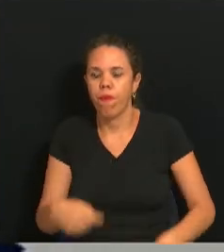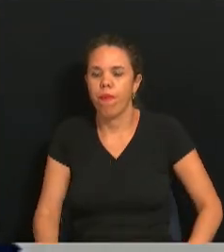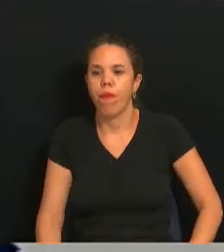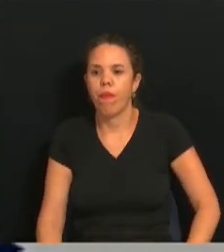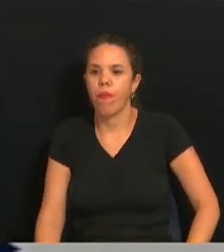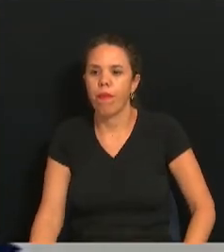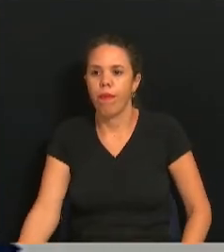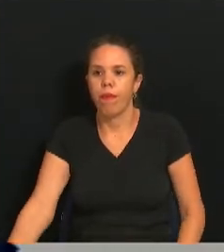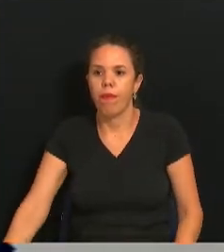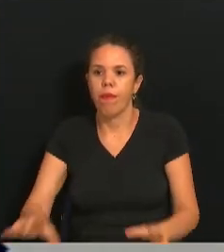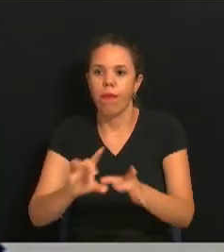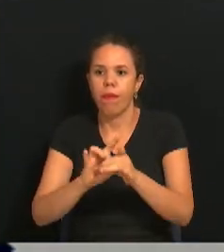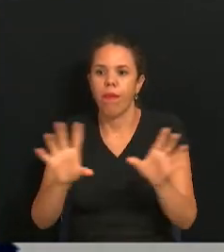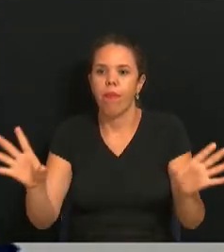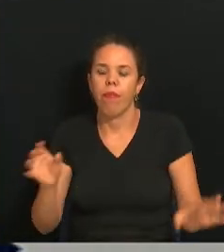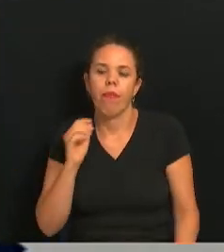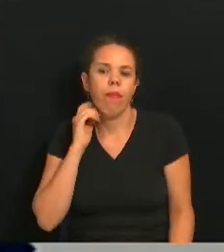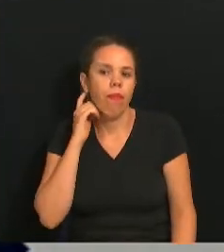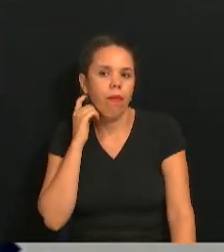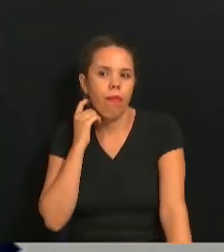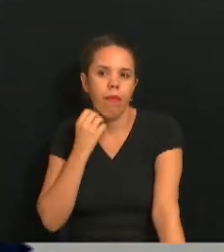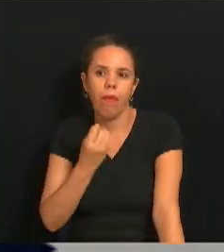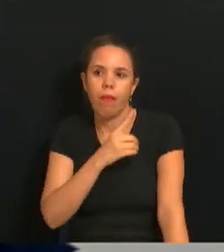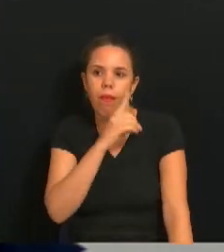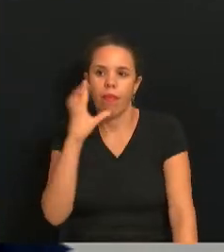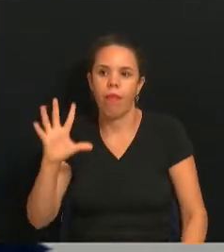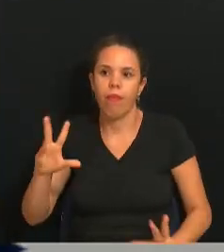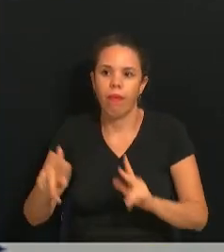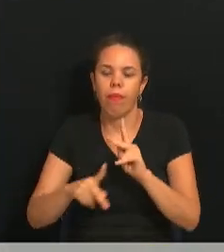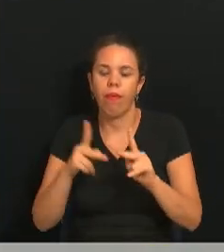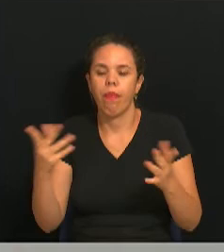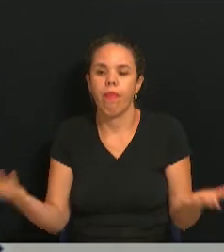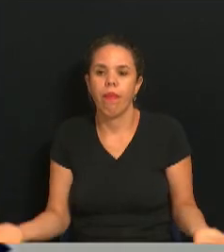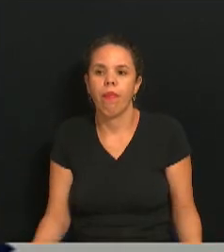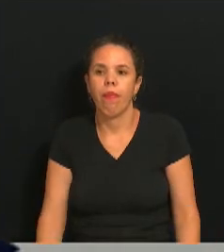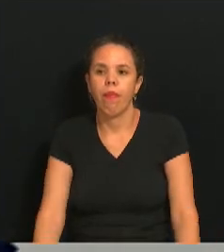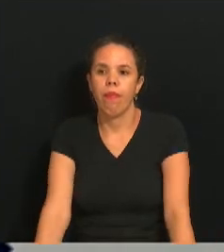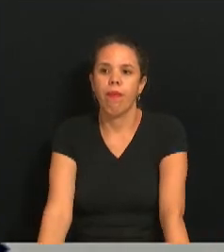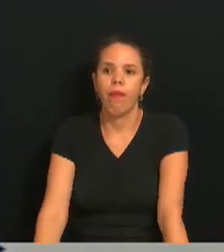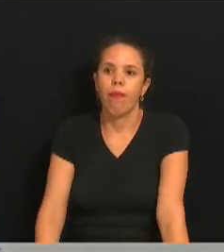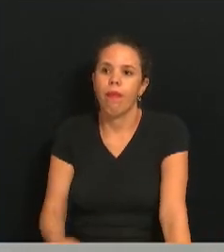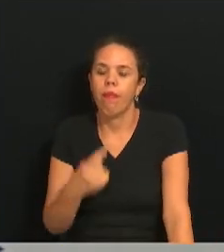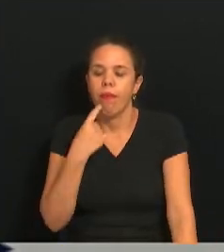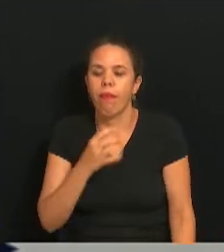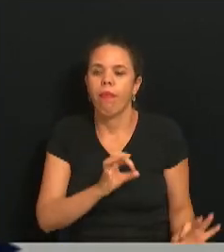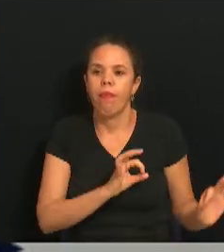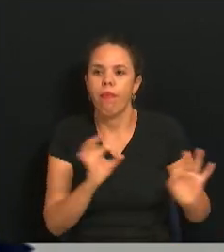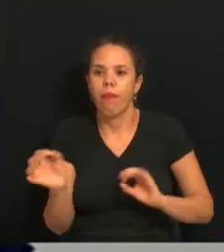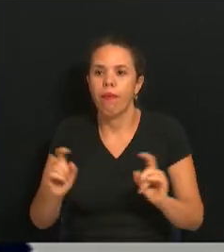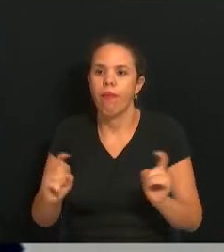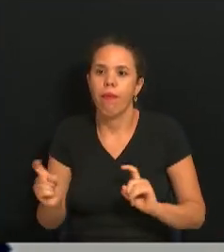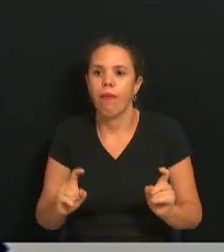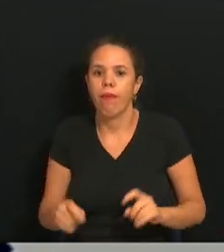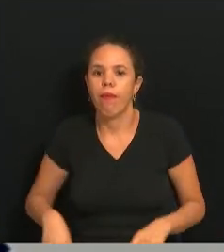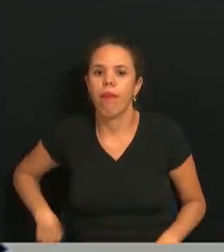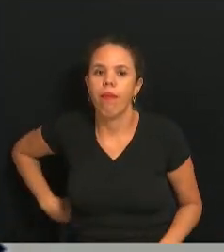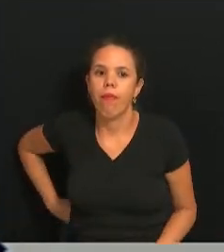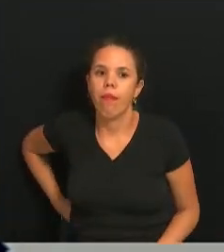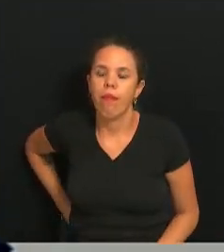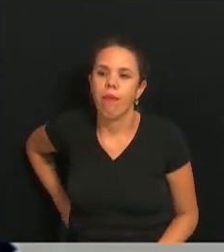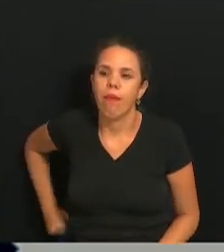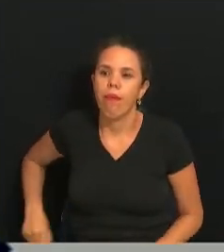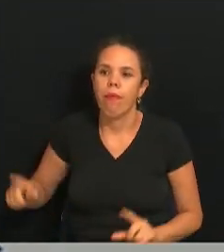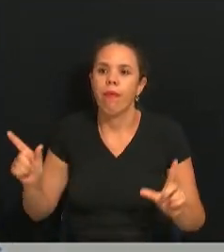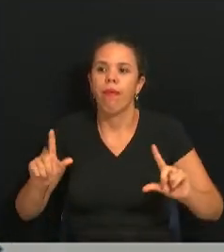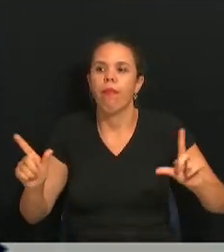fica aqui o meu bom dia a toda a população de Campinas que nos acompanhou nessa reunião, seja pela TV